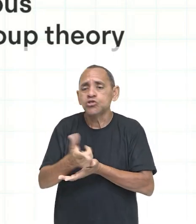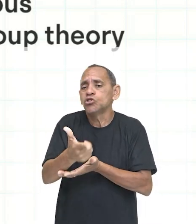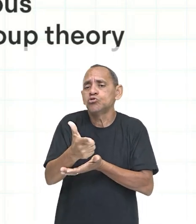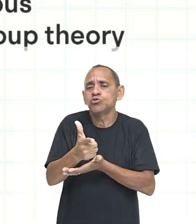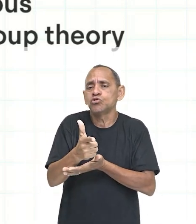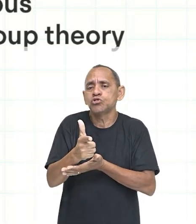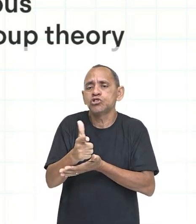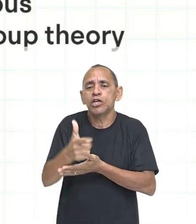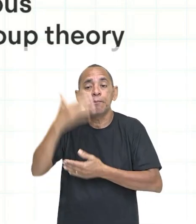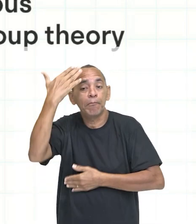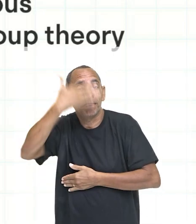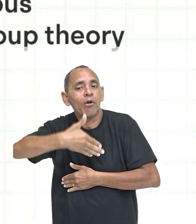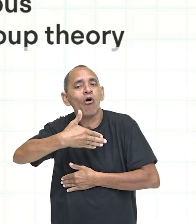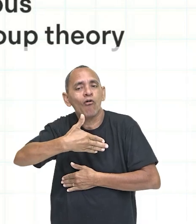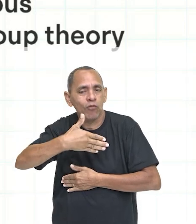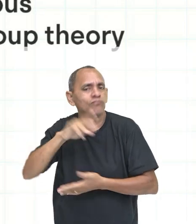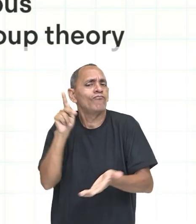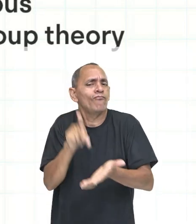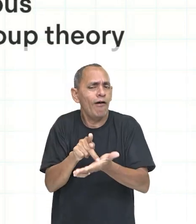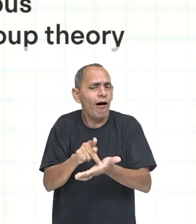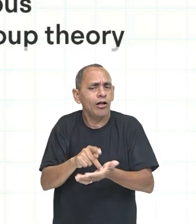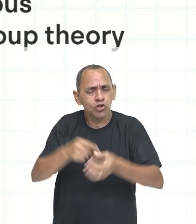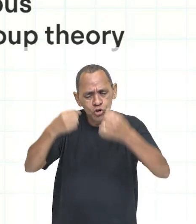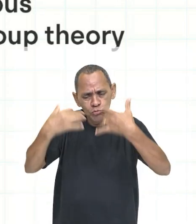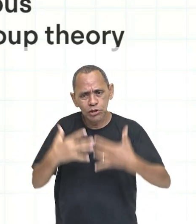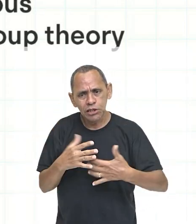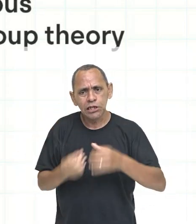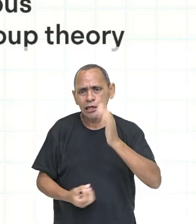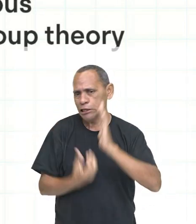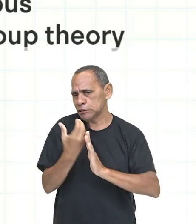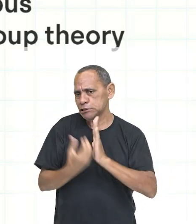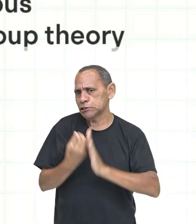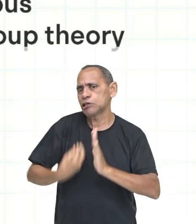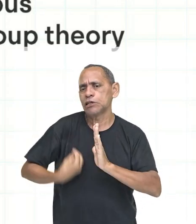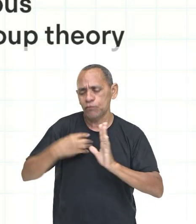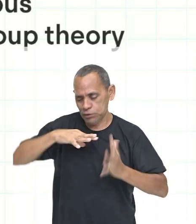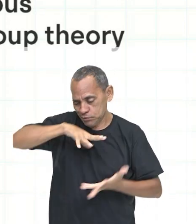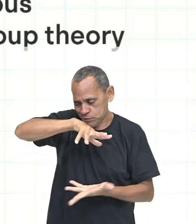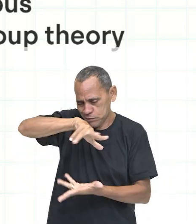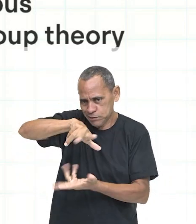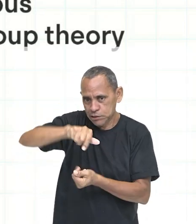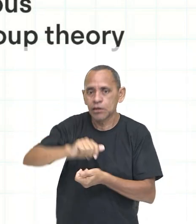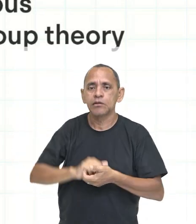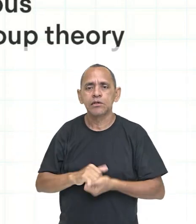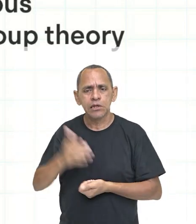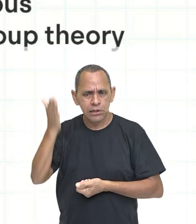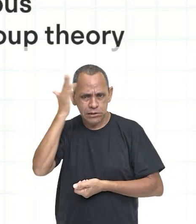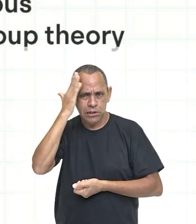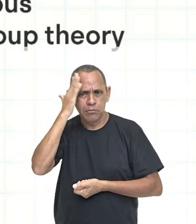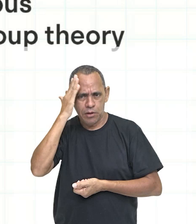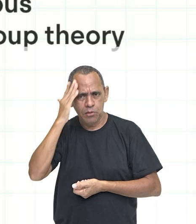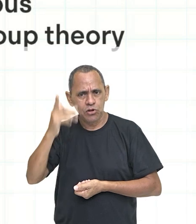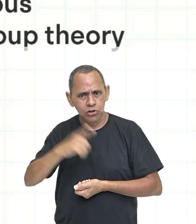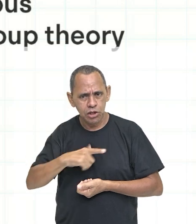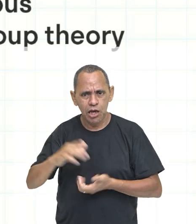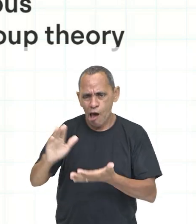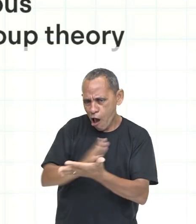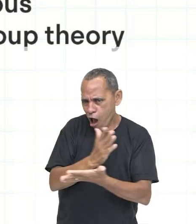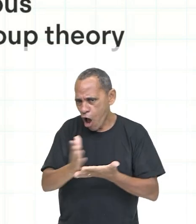nenhuma evidência conclusiva que explique a origem da vida na Terra. Sabe-se, tem algumas...